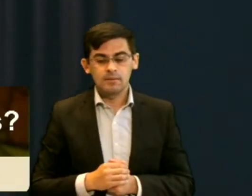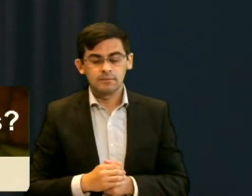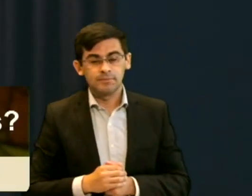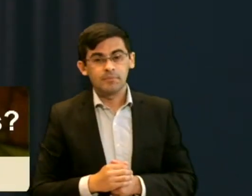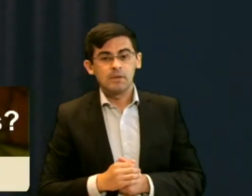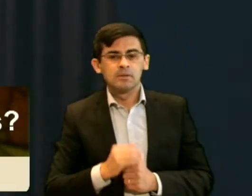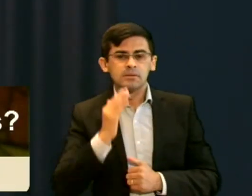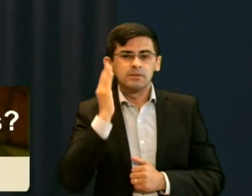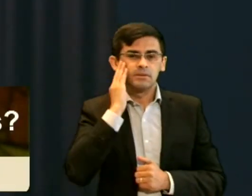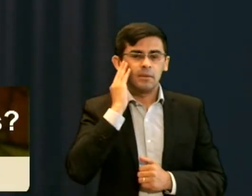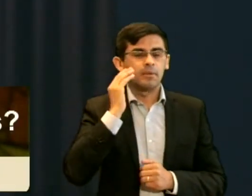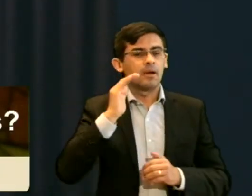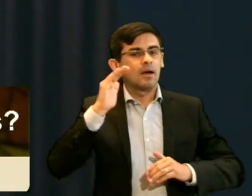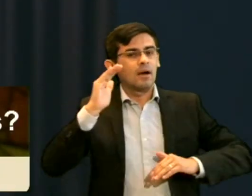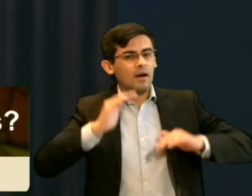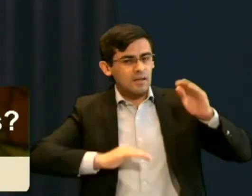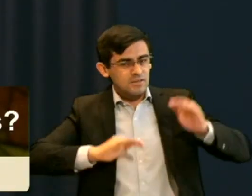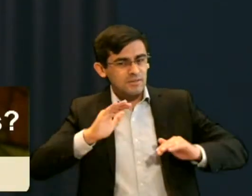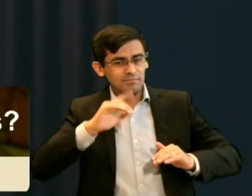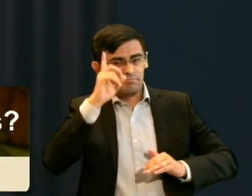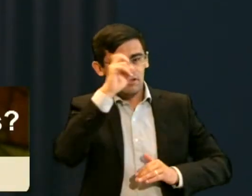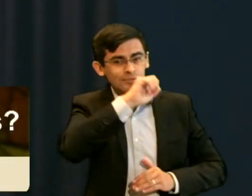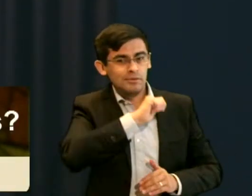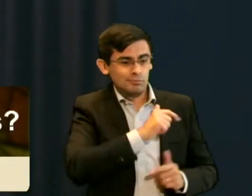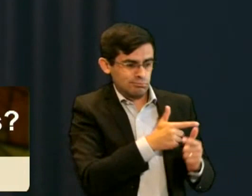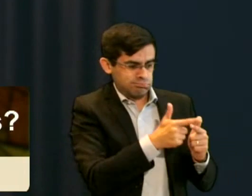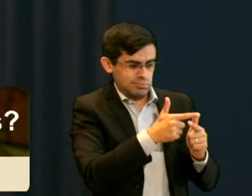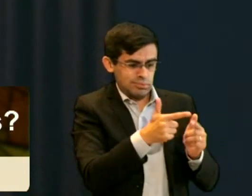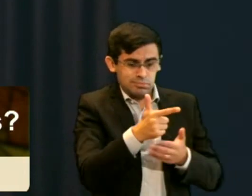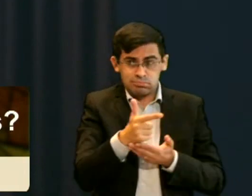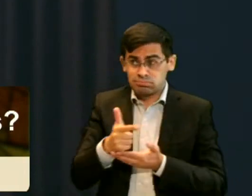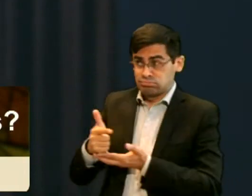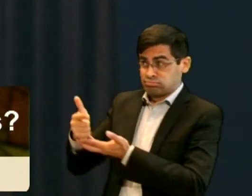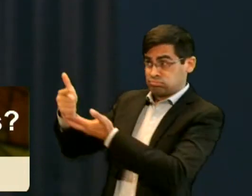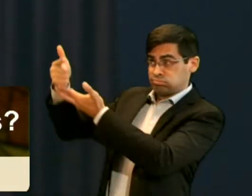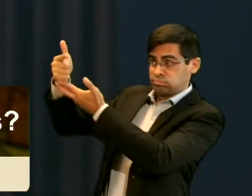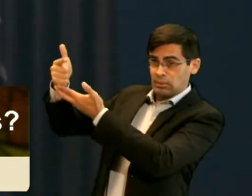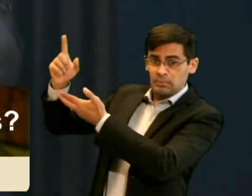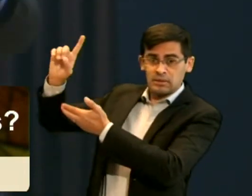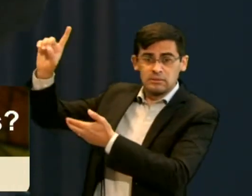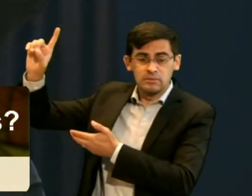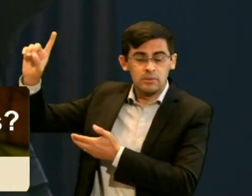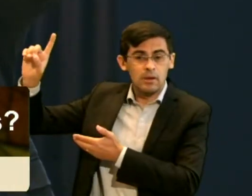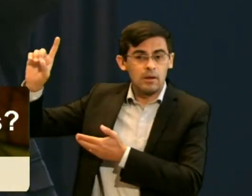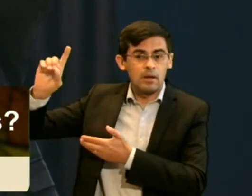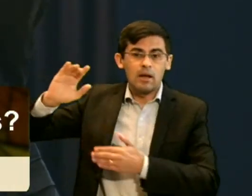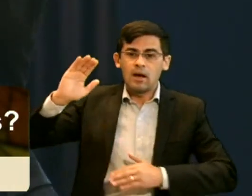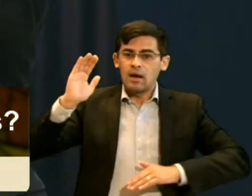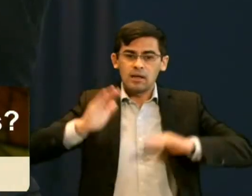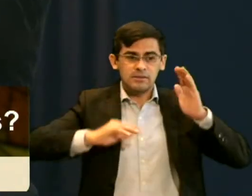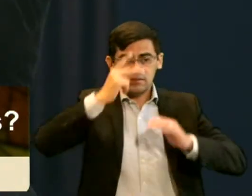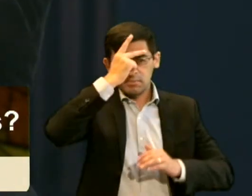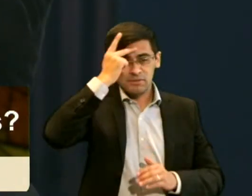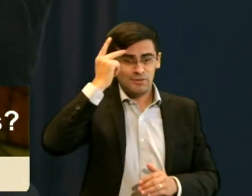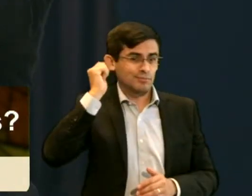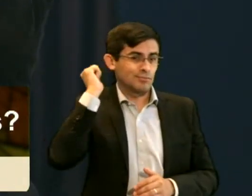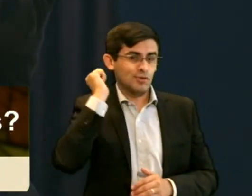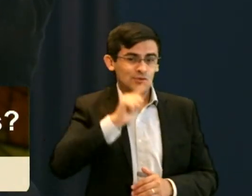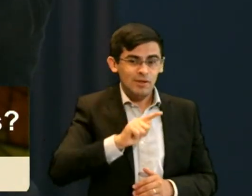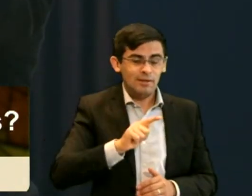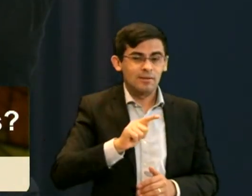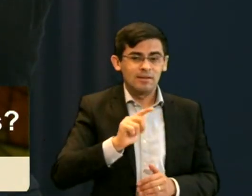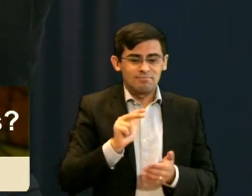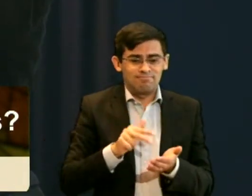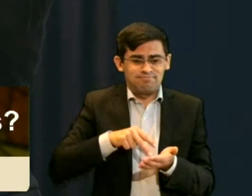Sabia que às vezes é difícil entregar os problemas para Deus? Tem muita gente que não está conseguindo levantar da crise porque